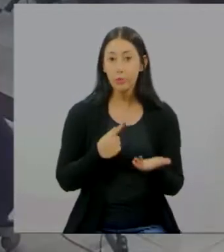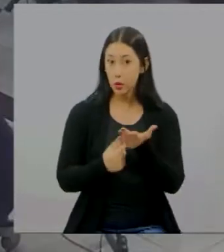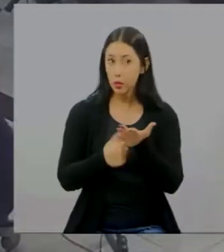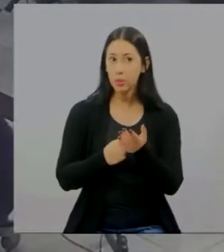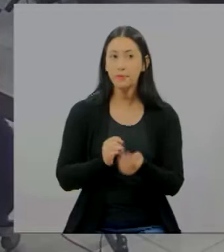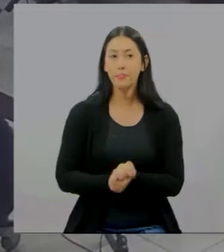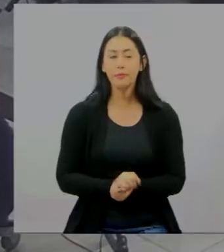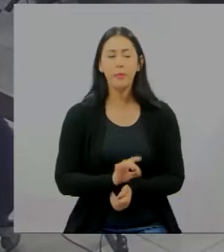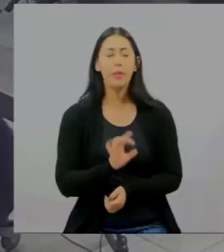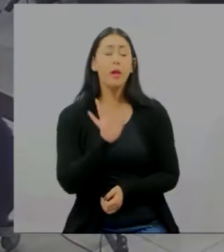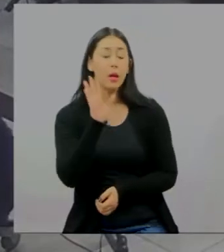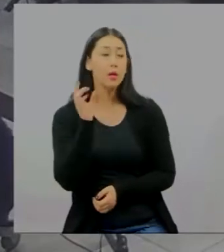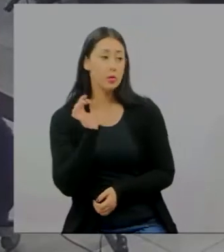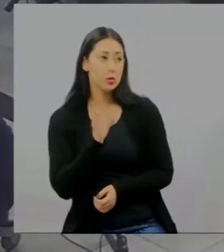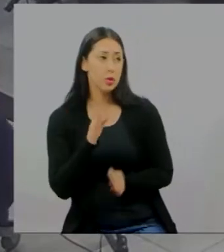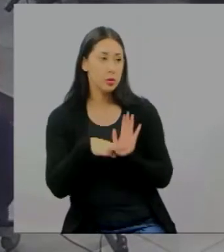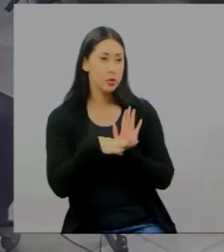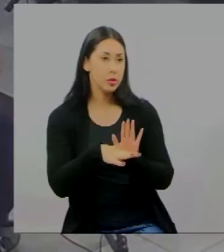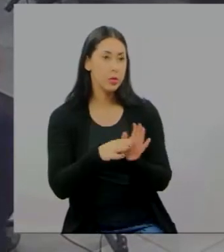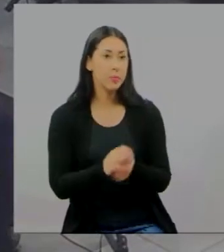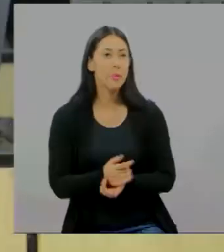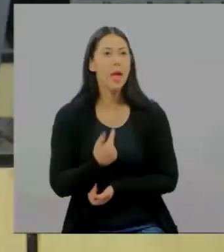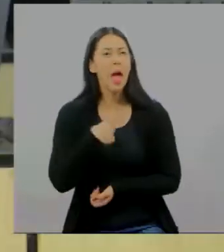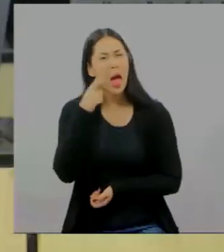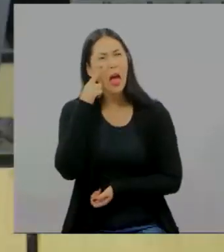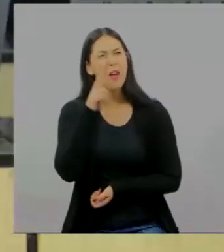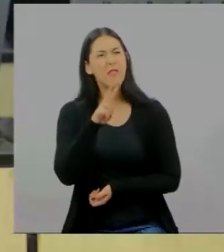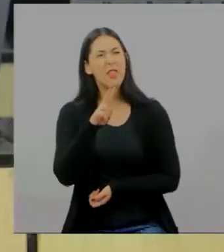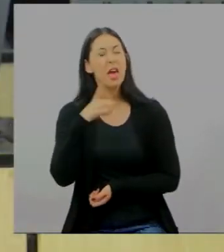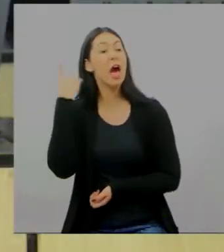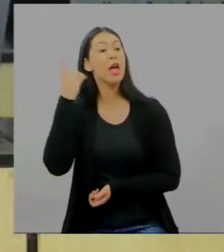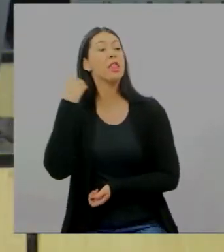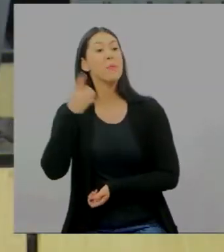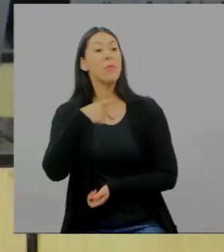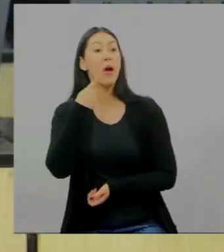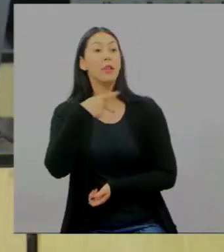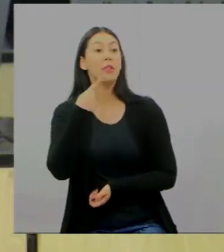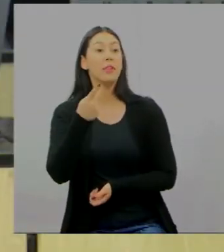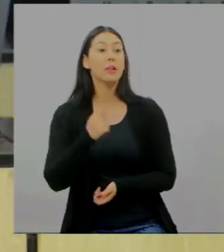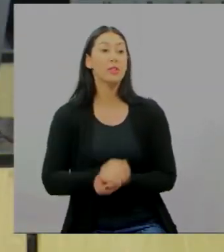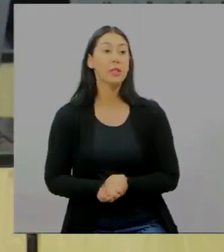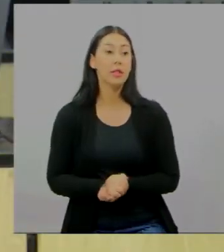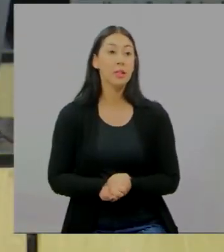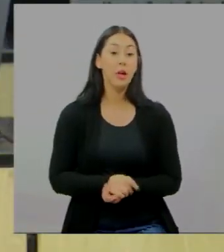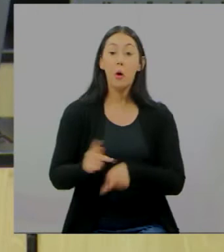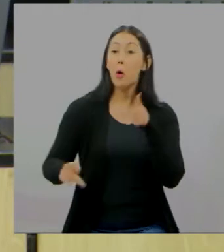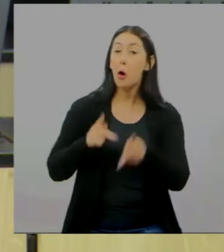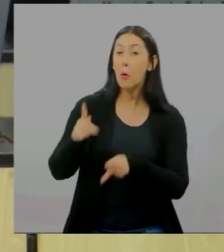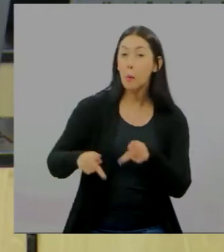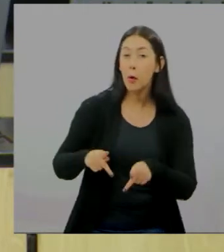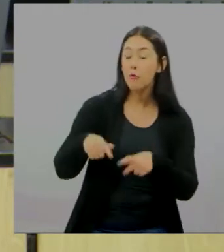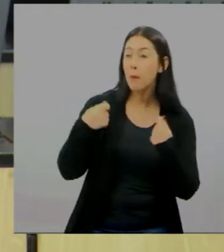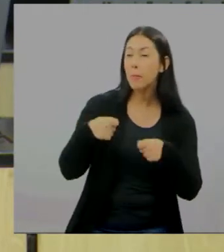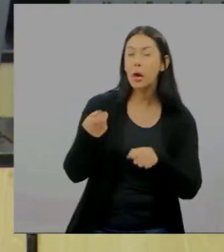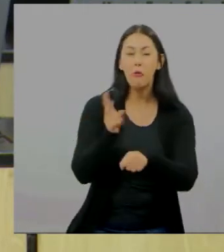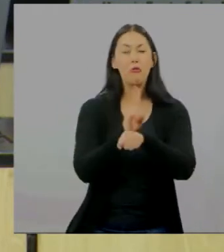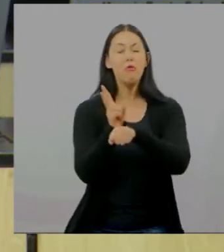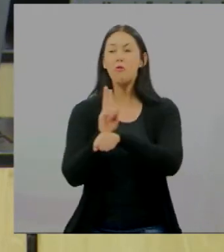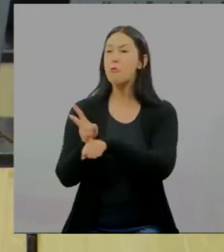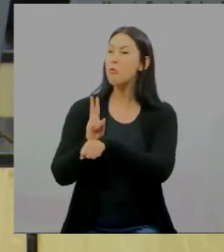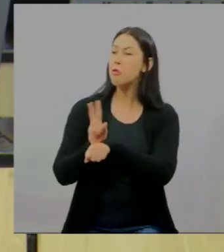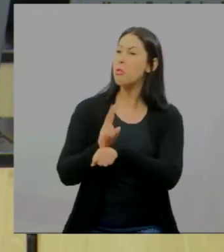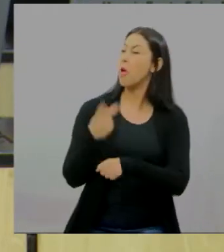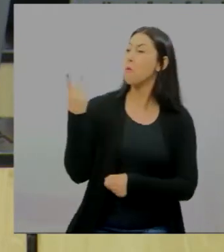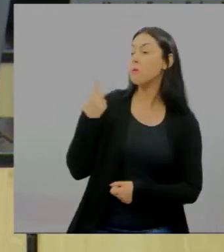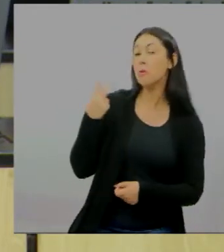Inclusive, só complementando, eu vi o comentário da deputada falando que os munícipes teriam que fiscalizar, né, os vereadores, cobrar,